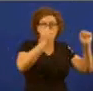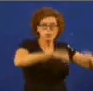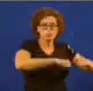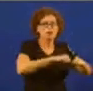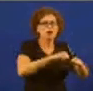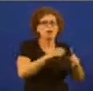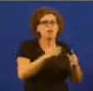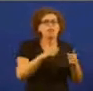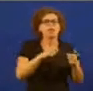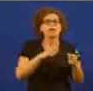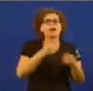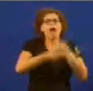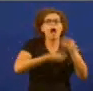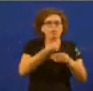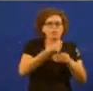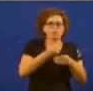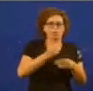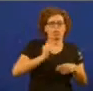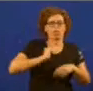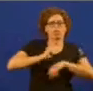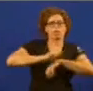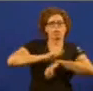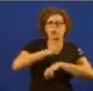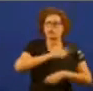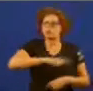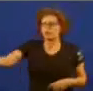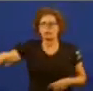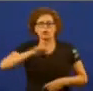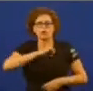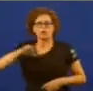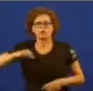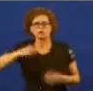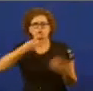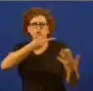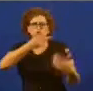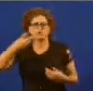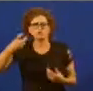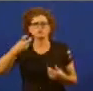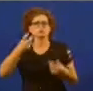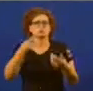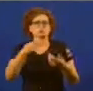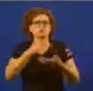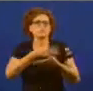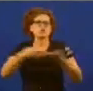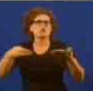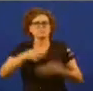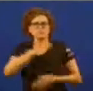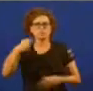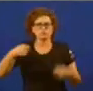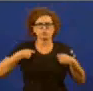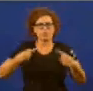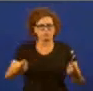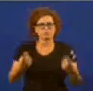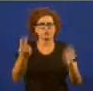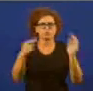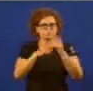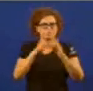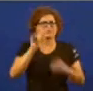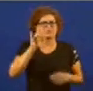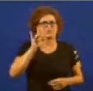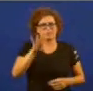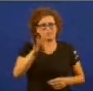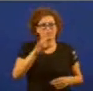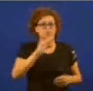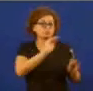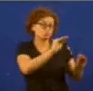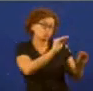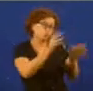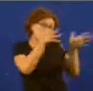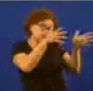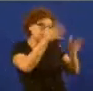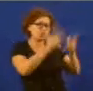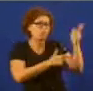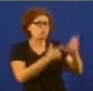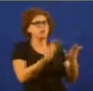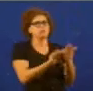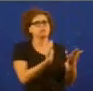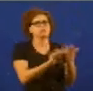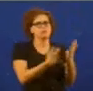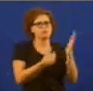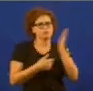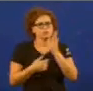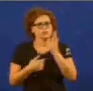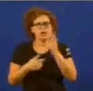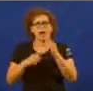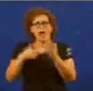é que vostede eleva oito anos pasando límpicamente de ser fer como presidente de Galiza e preferindo